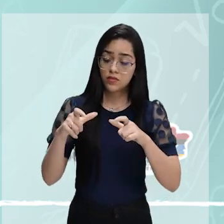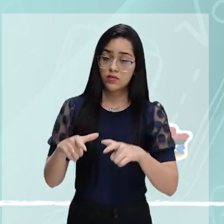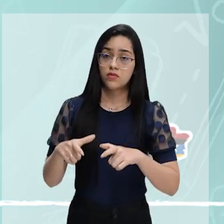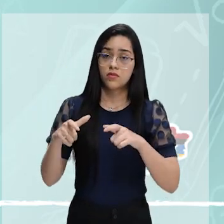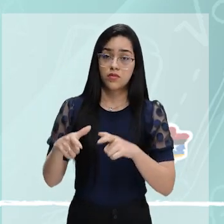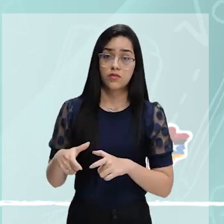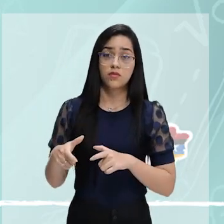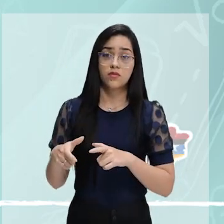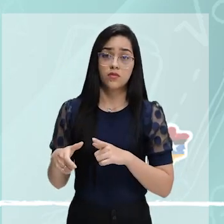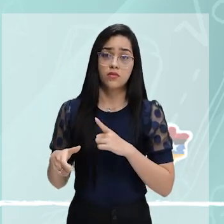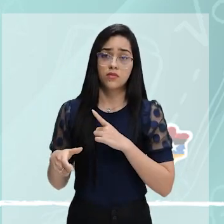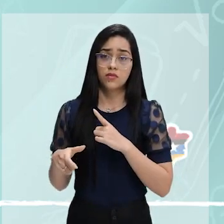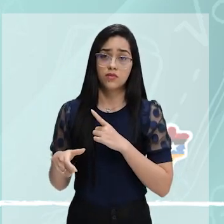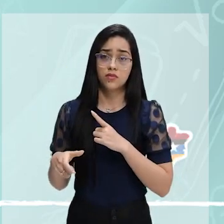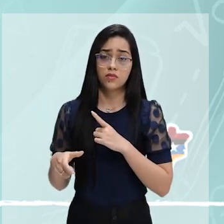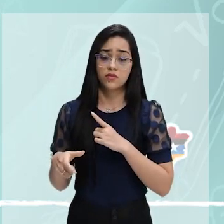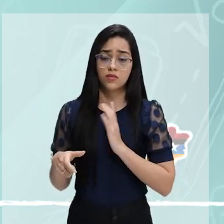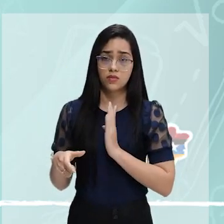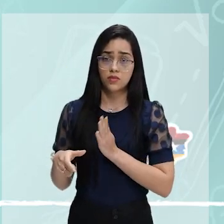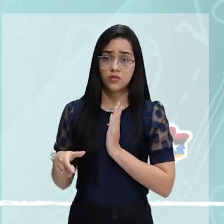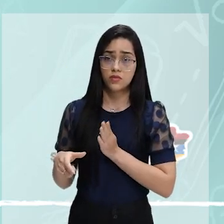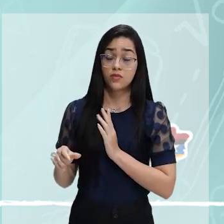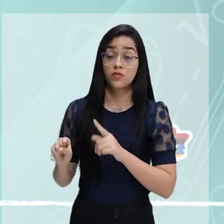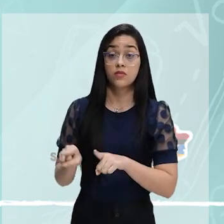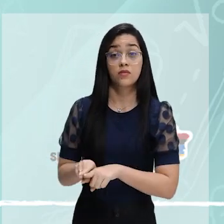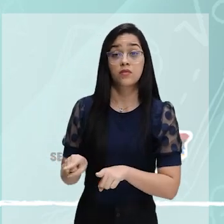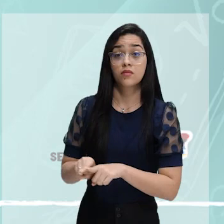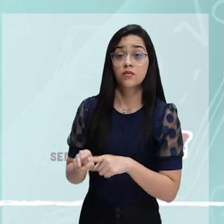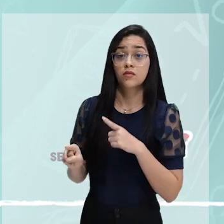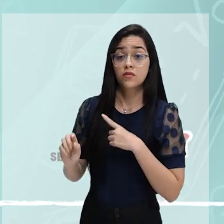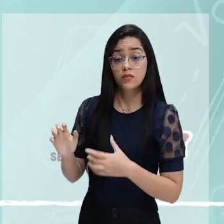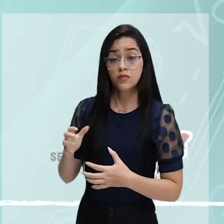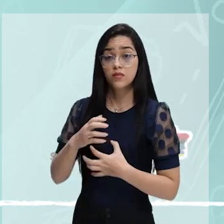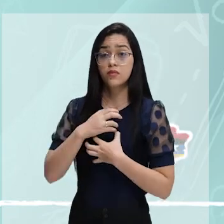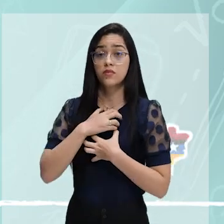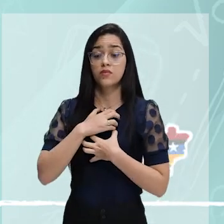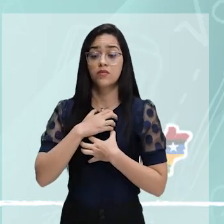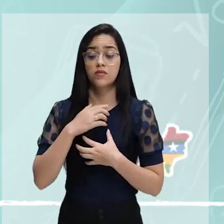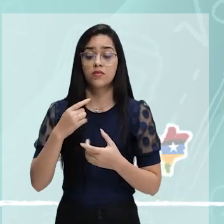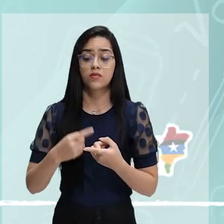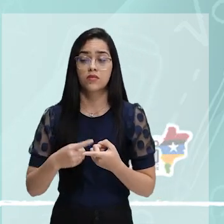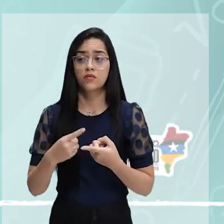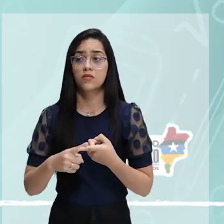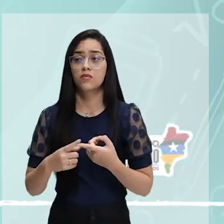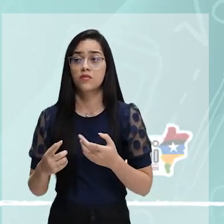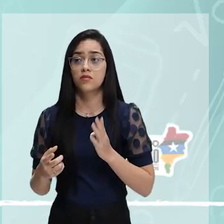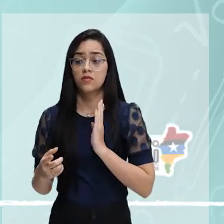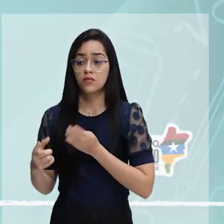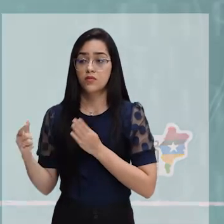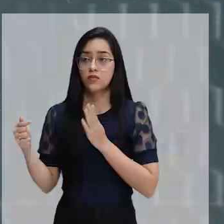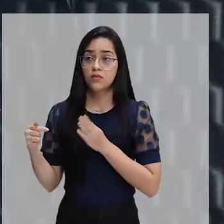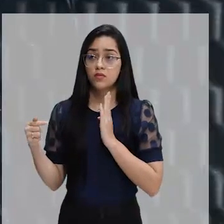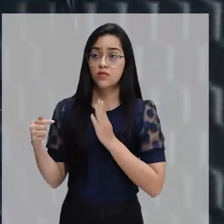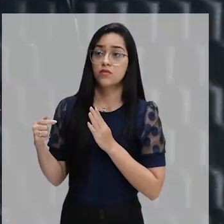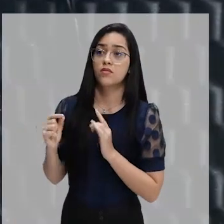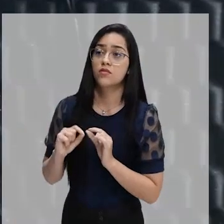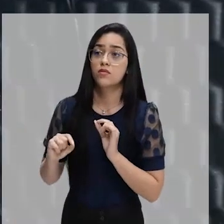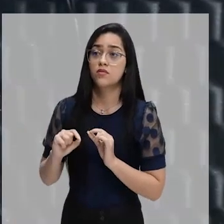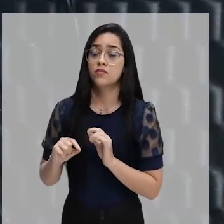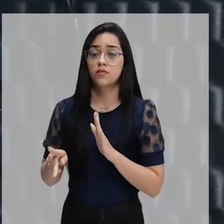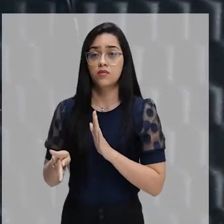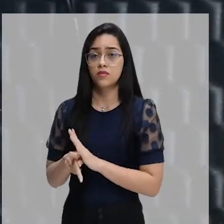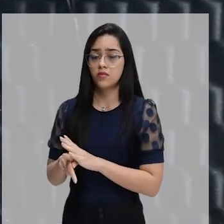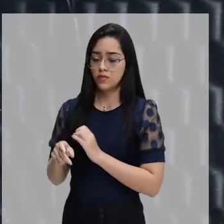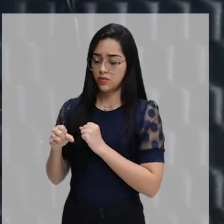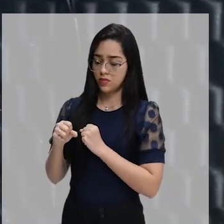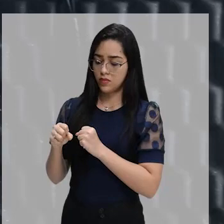né? Rocio Grande até o coração, e também sentimental, porque coração, embora seja um órgão, né,